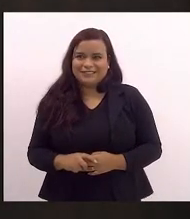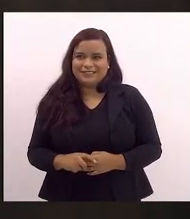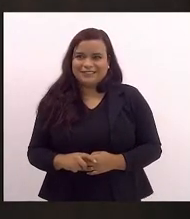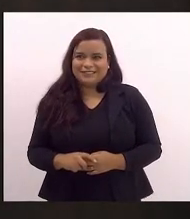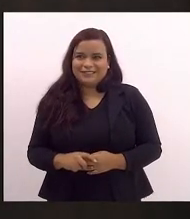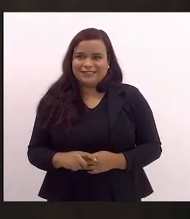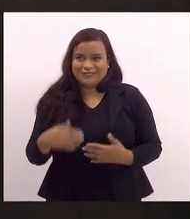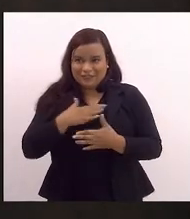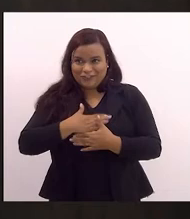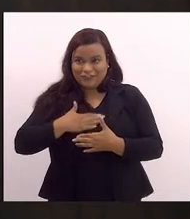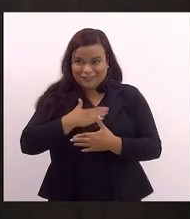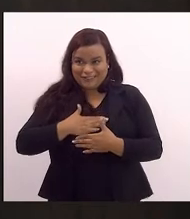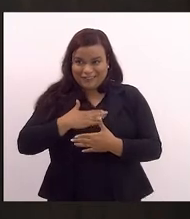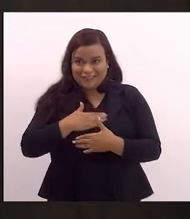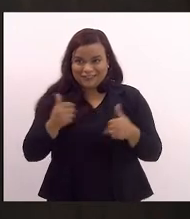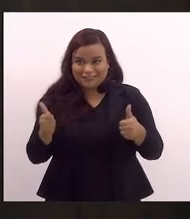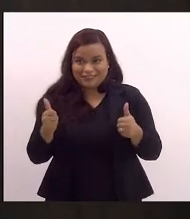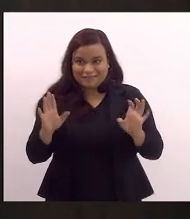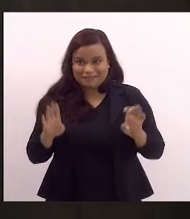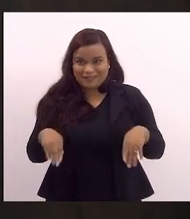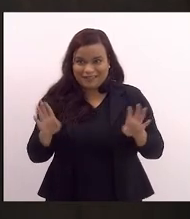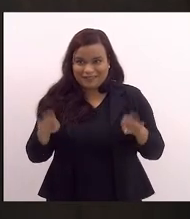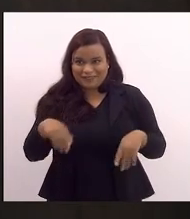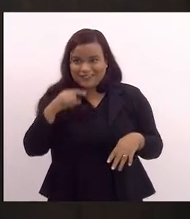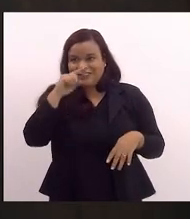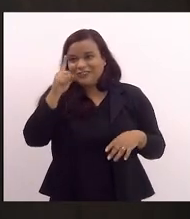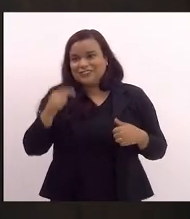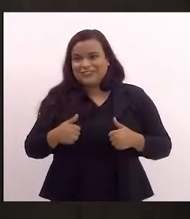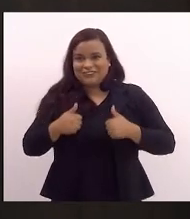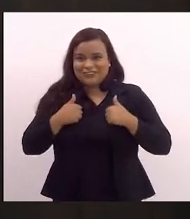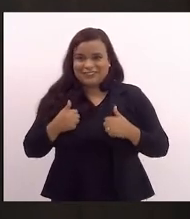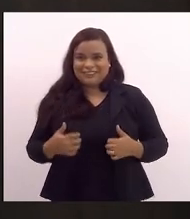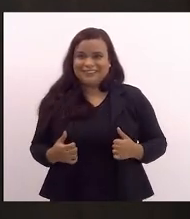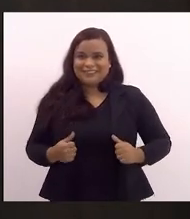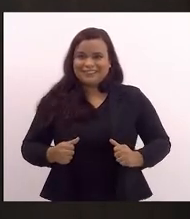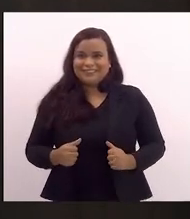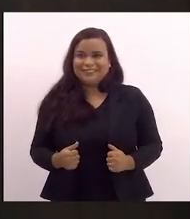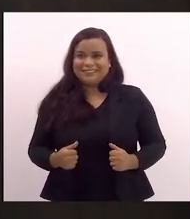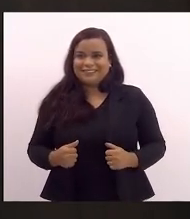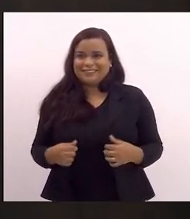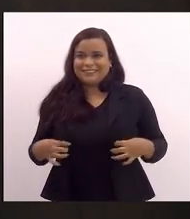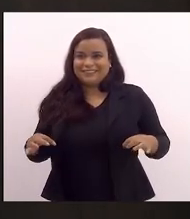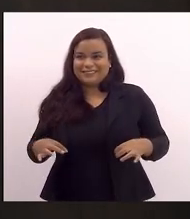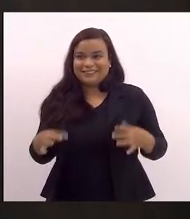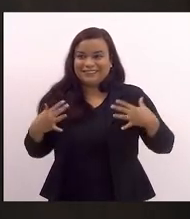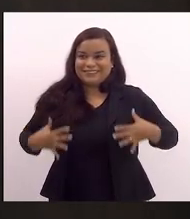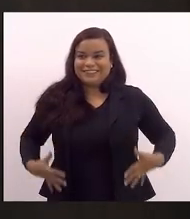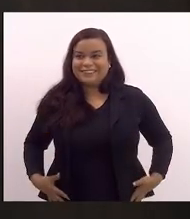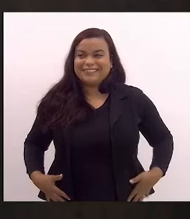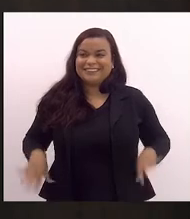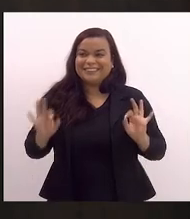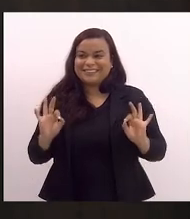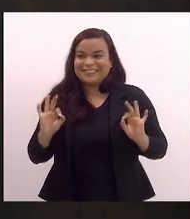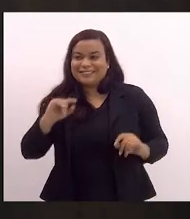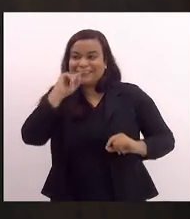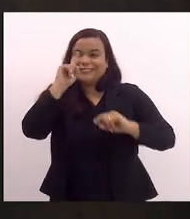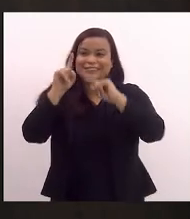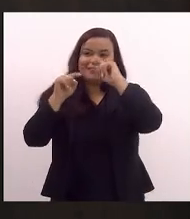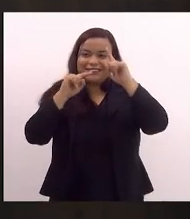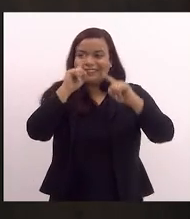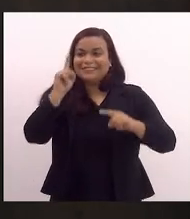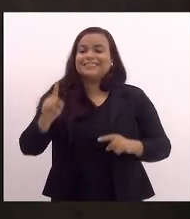Está confortável? Está à vontade? Está chique e confortável hoje, né? Moda casual de luxo. Uma elegância em